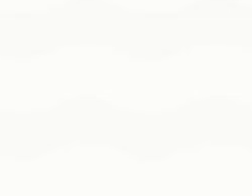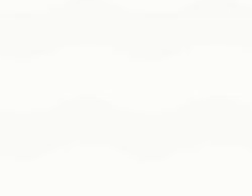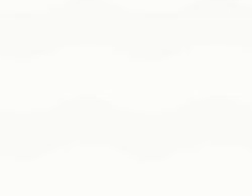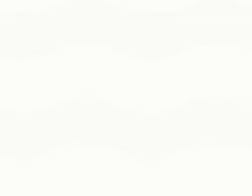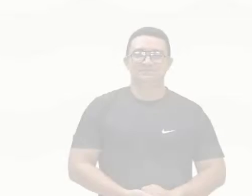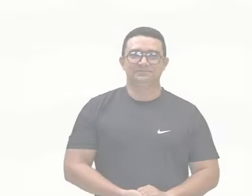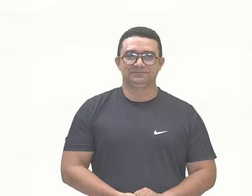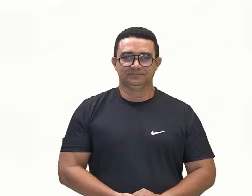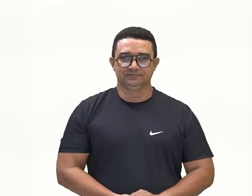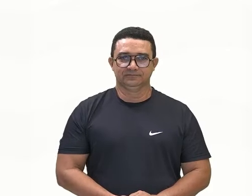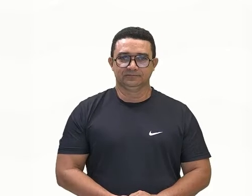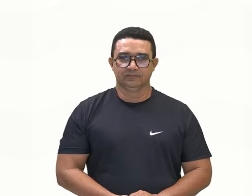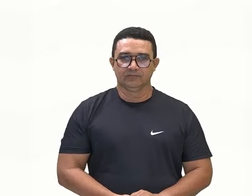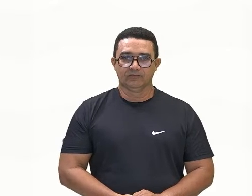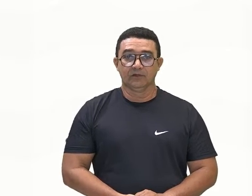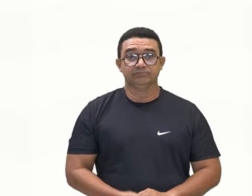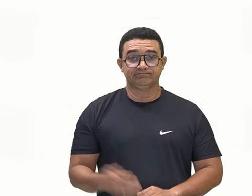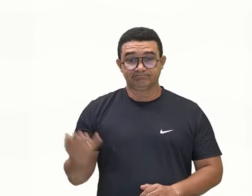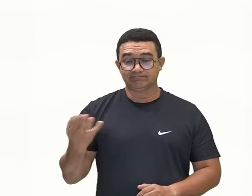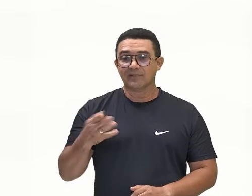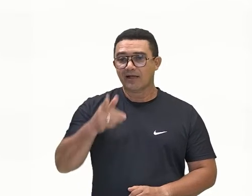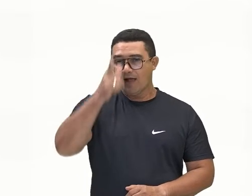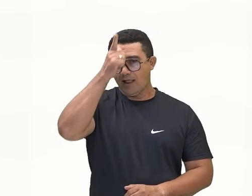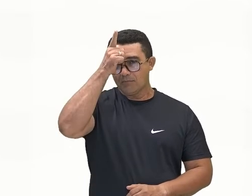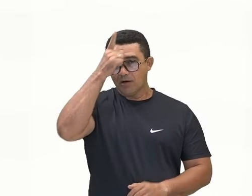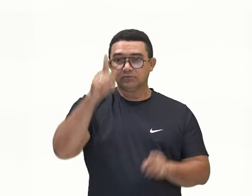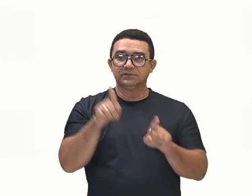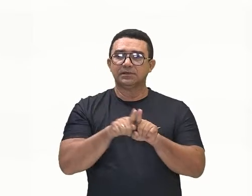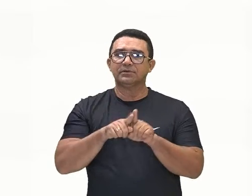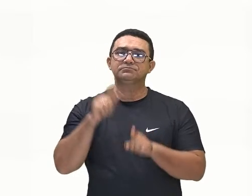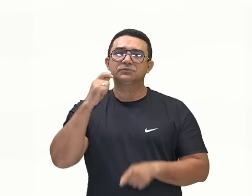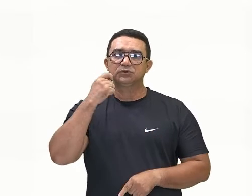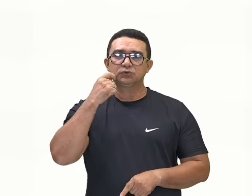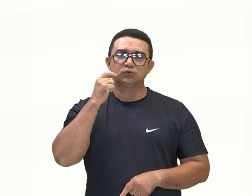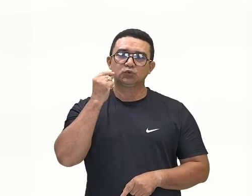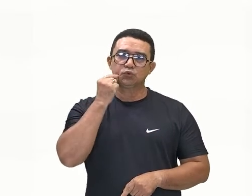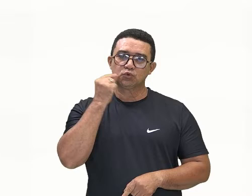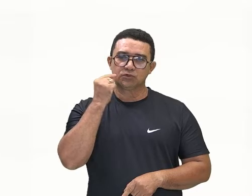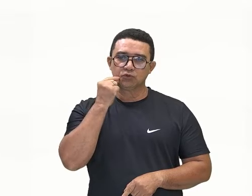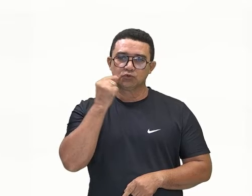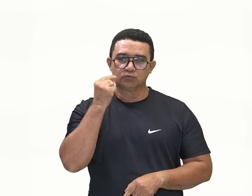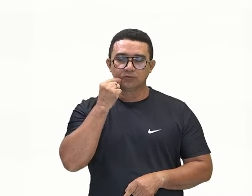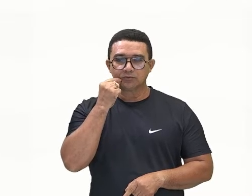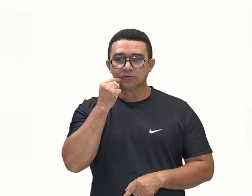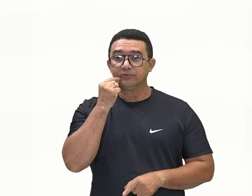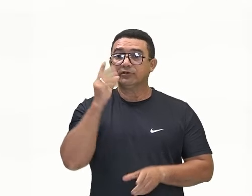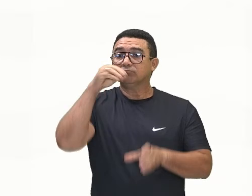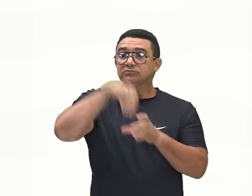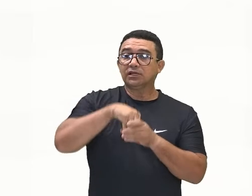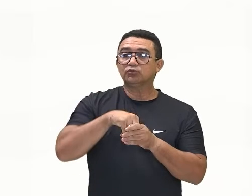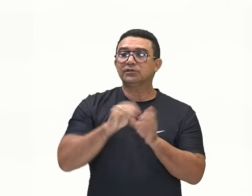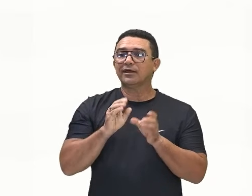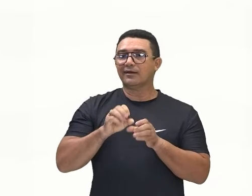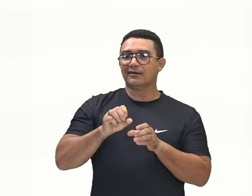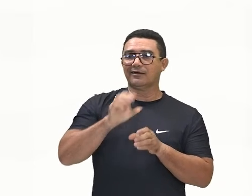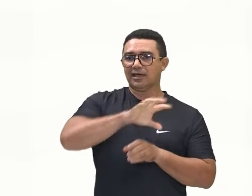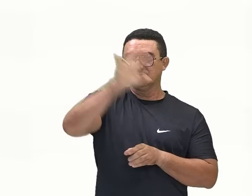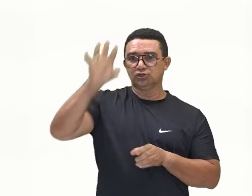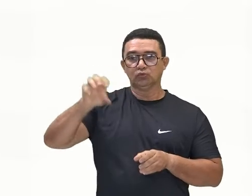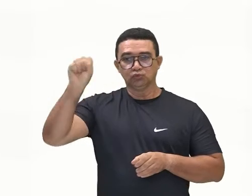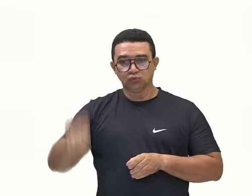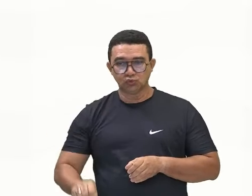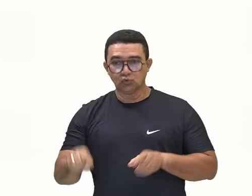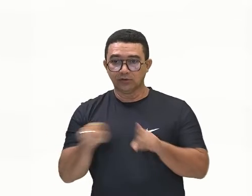os italianos e os alemães e suíços, que vão se concentrar na região sul e sudeste. E também na região sul,